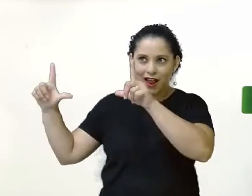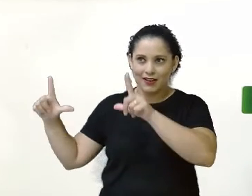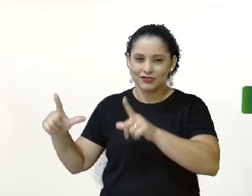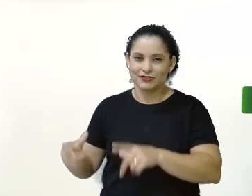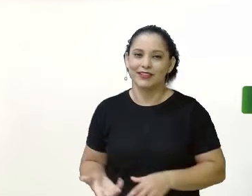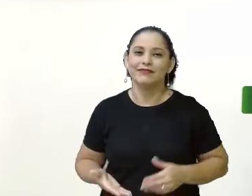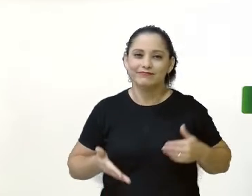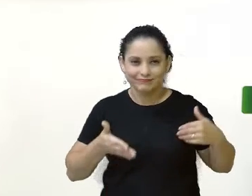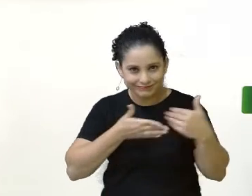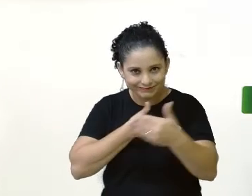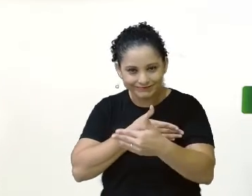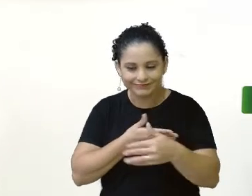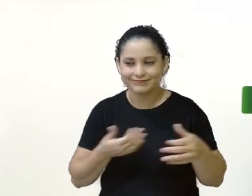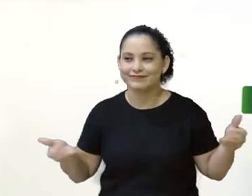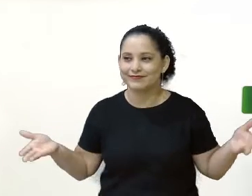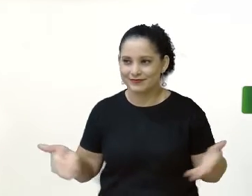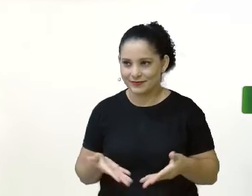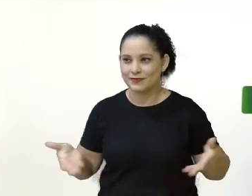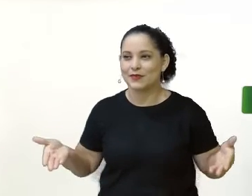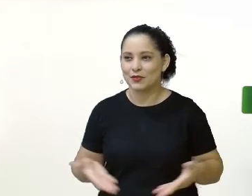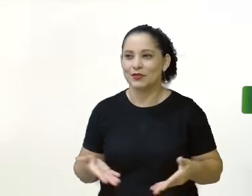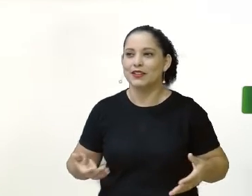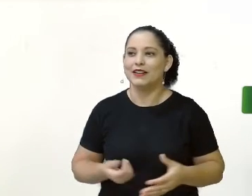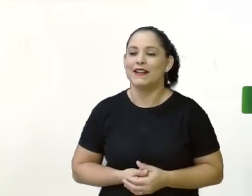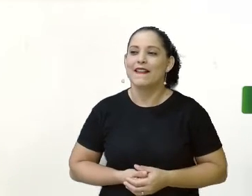Aí, agora.